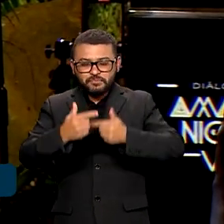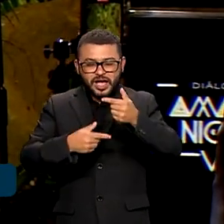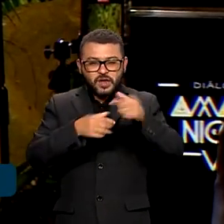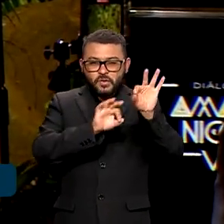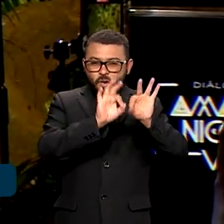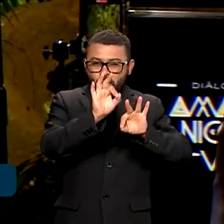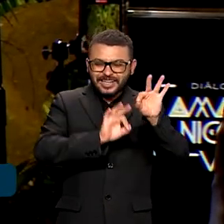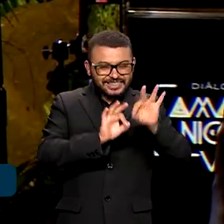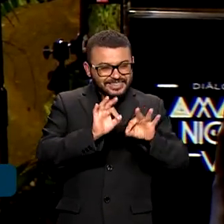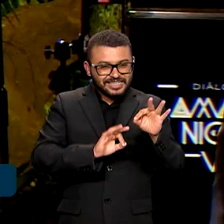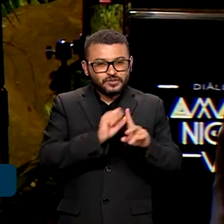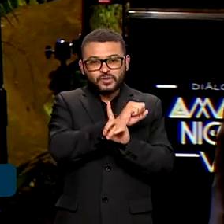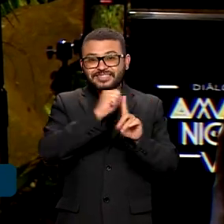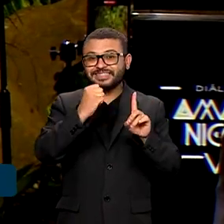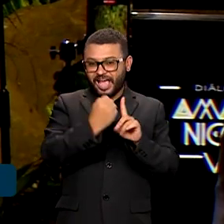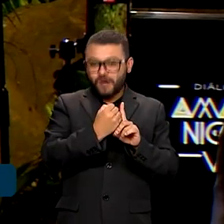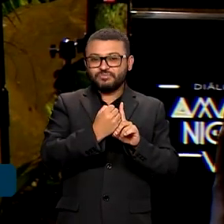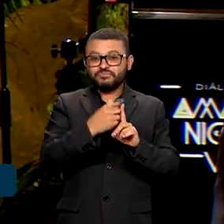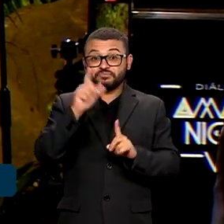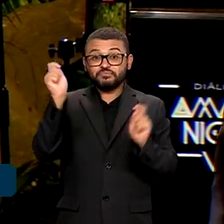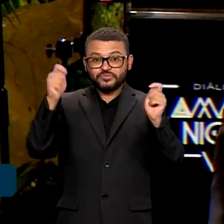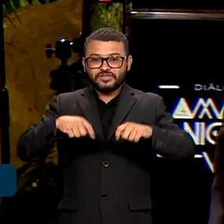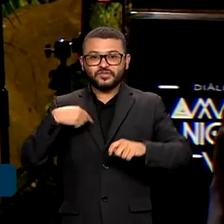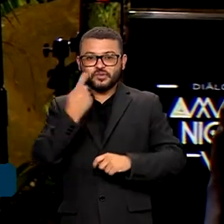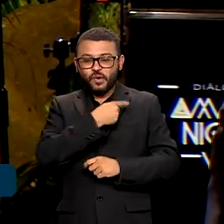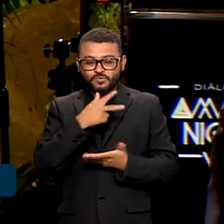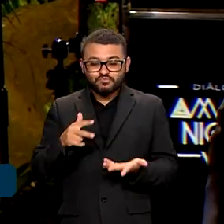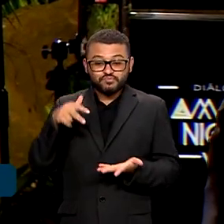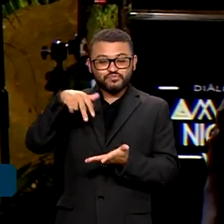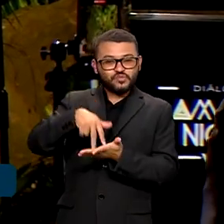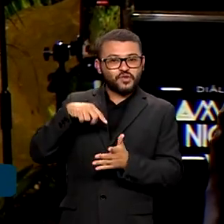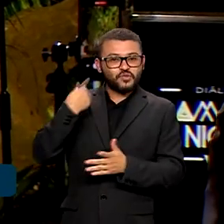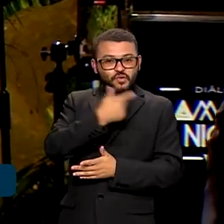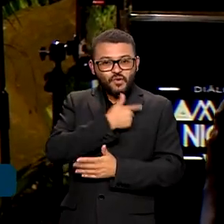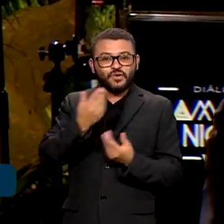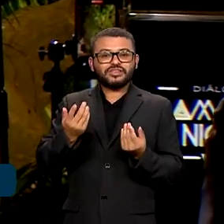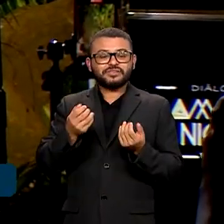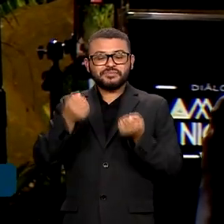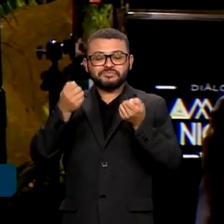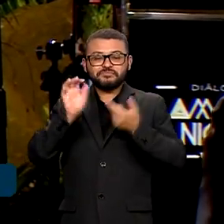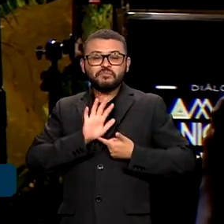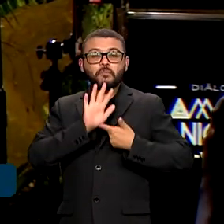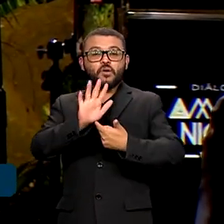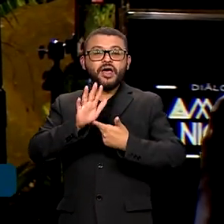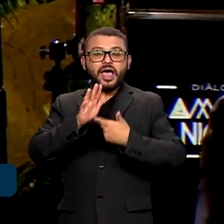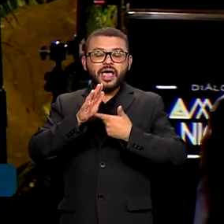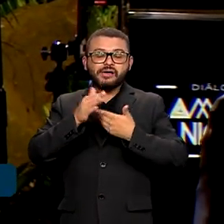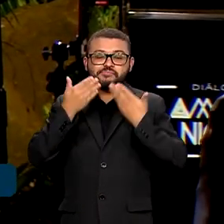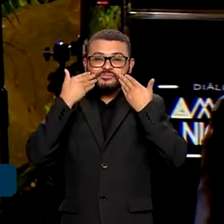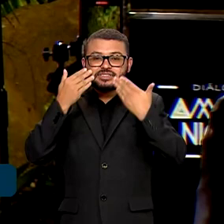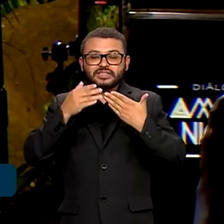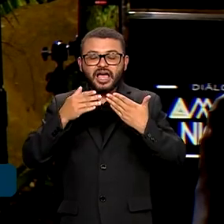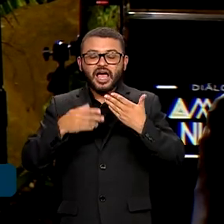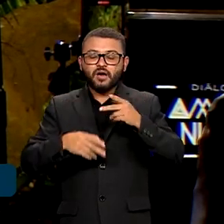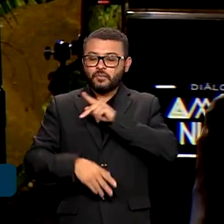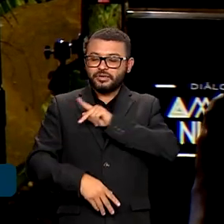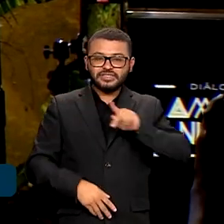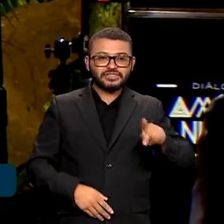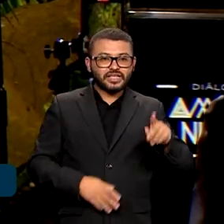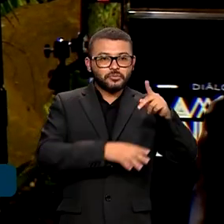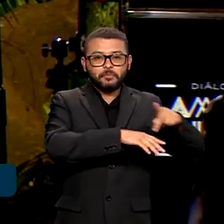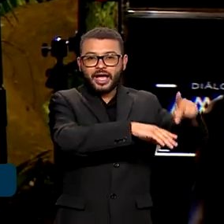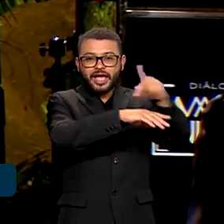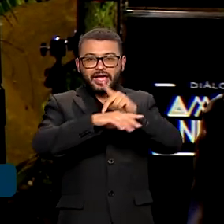arquitetura social que faz com que estejamos aqui para apresentar aos presidentes de nossos